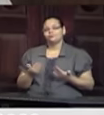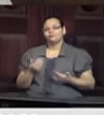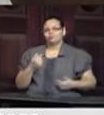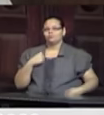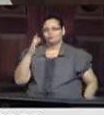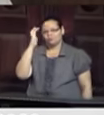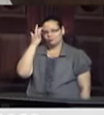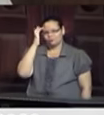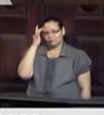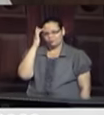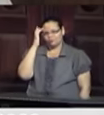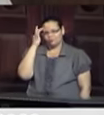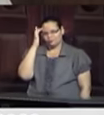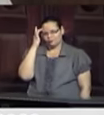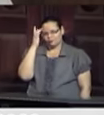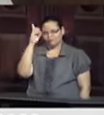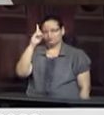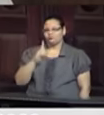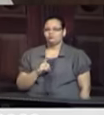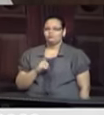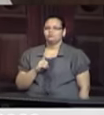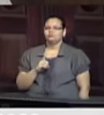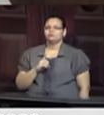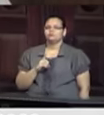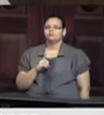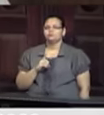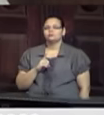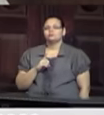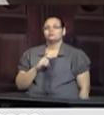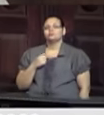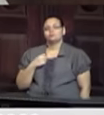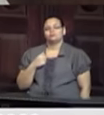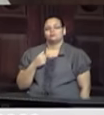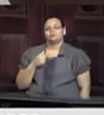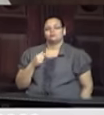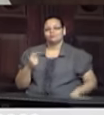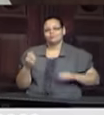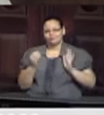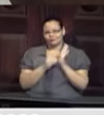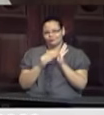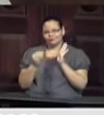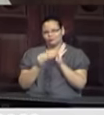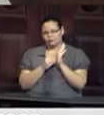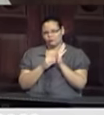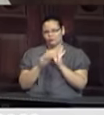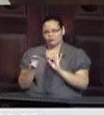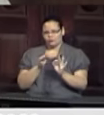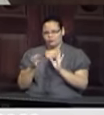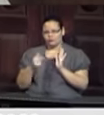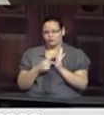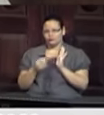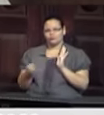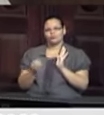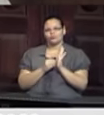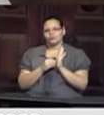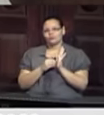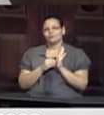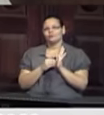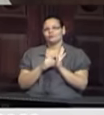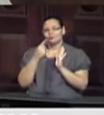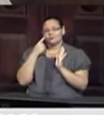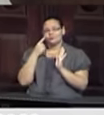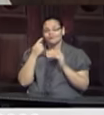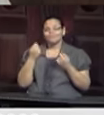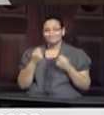me acho no direito de ter emendado o projeto para verificar